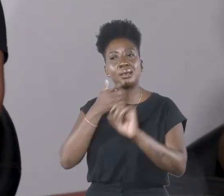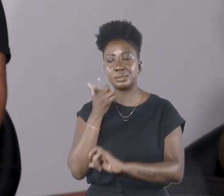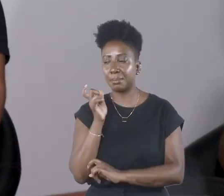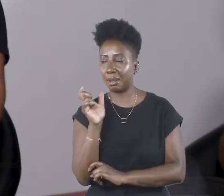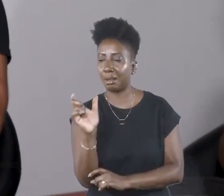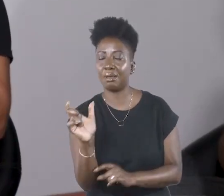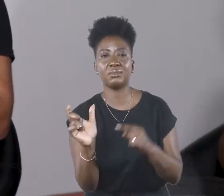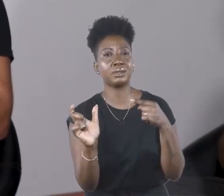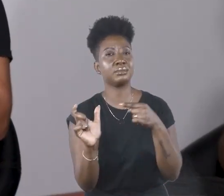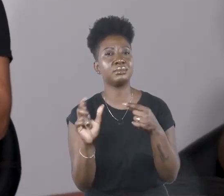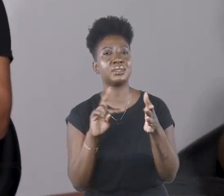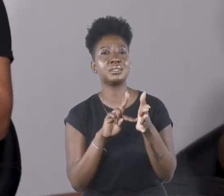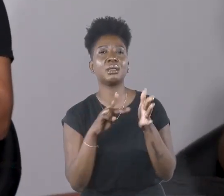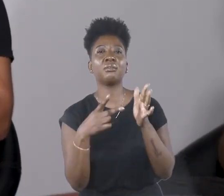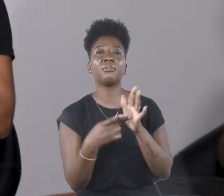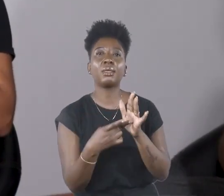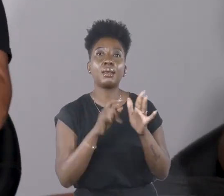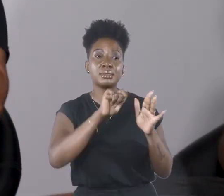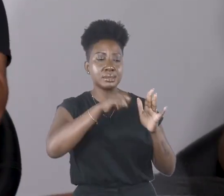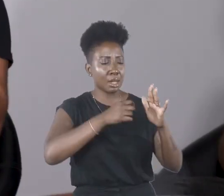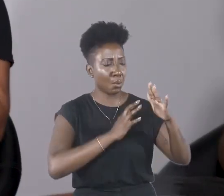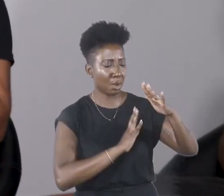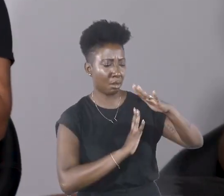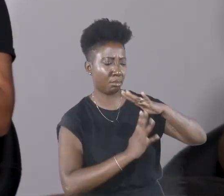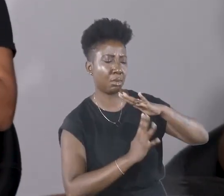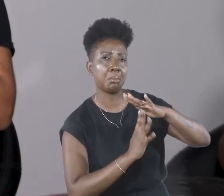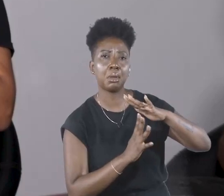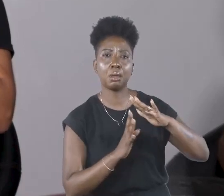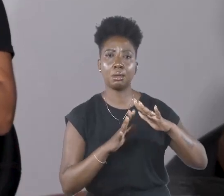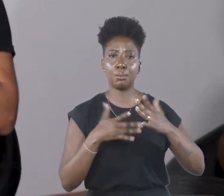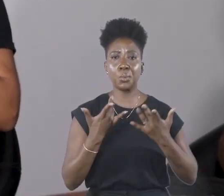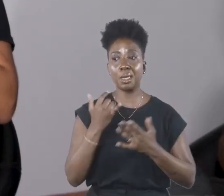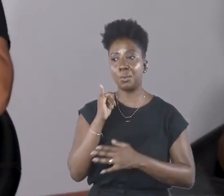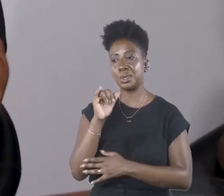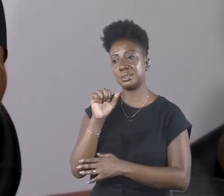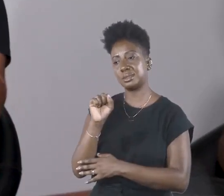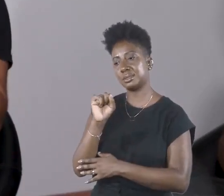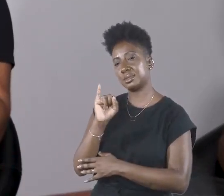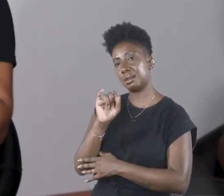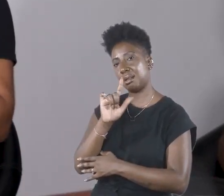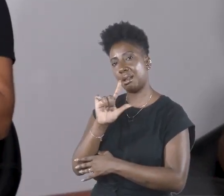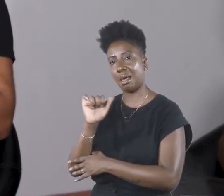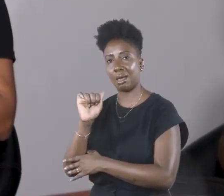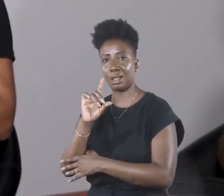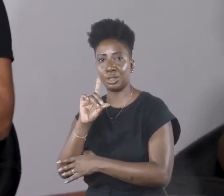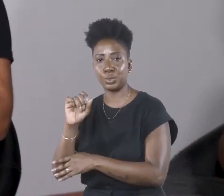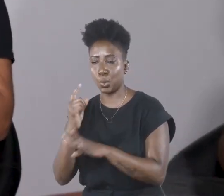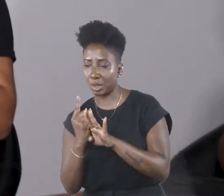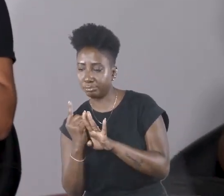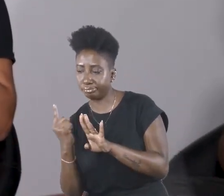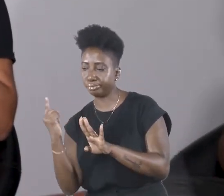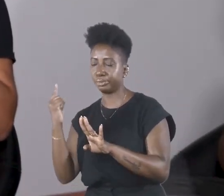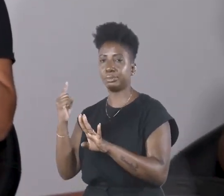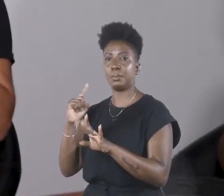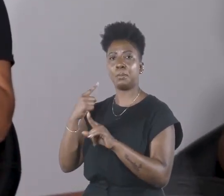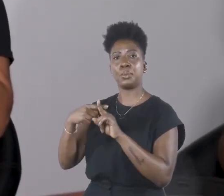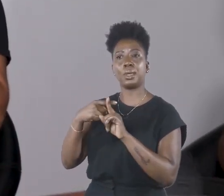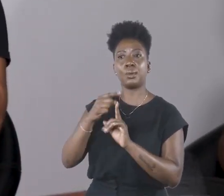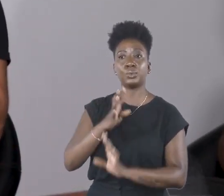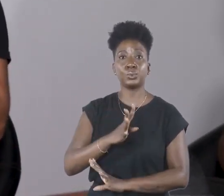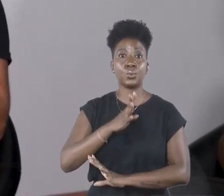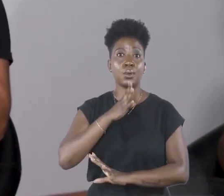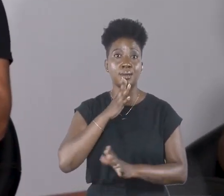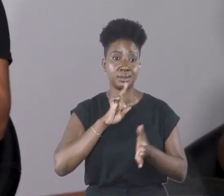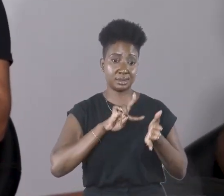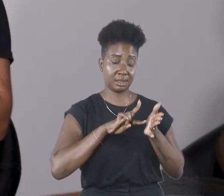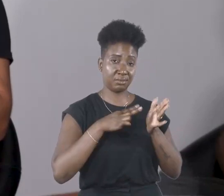o que determinados termos significam. O que é um migrante, o que é um refugiado, o que é um solicitante, o que é um exilado. Porque quando a gente